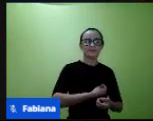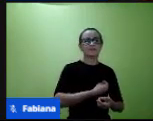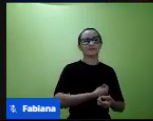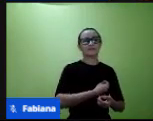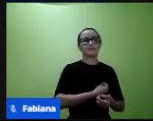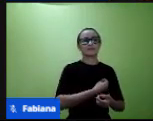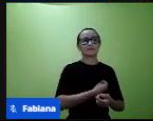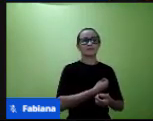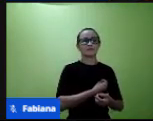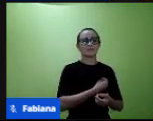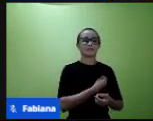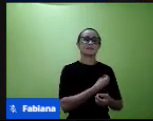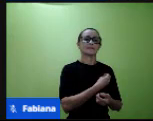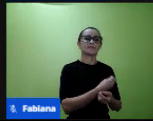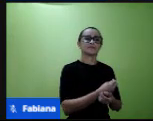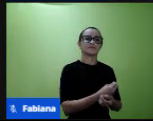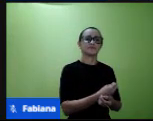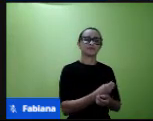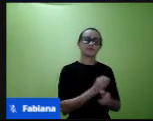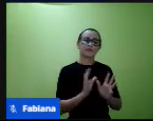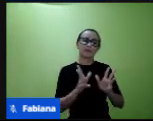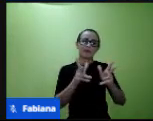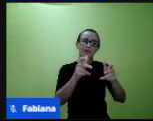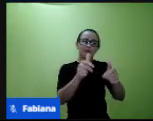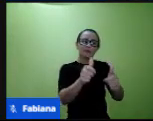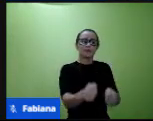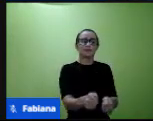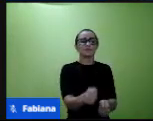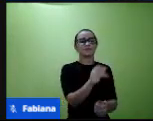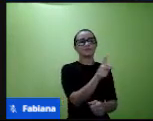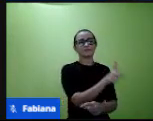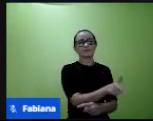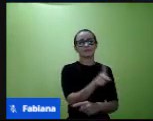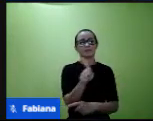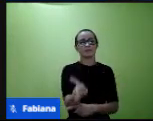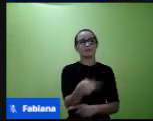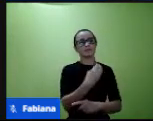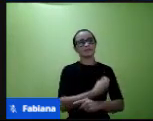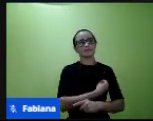né, do professor Jorge, da professora Elisângela, né,